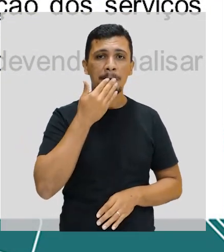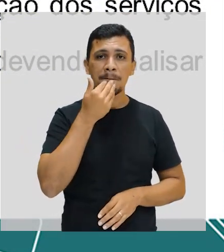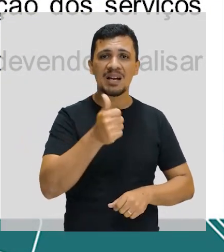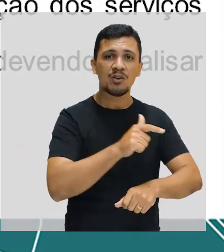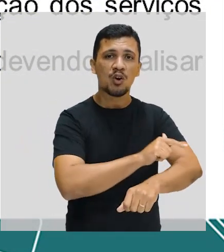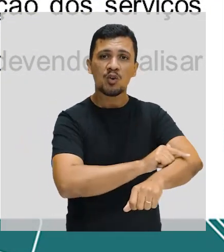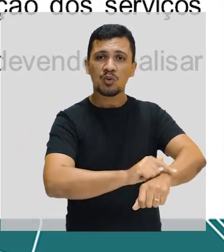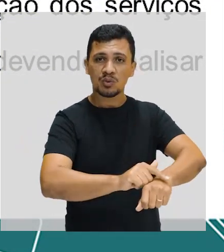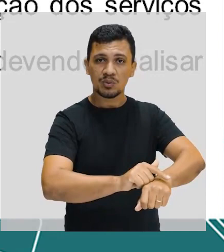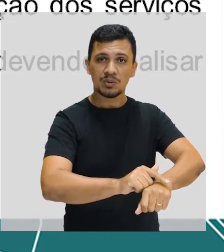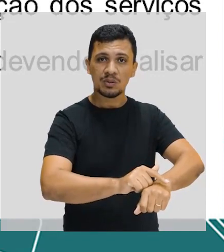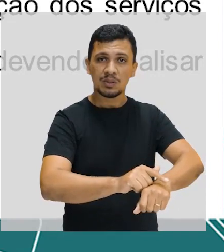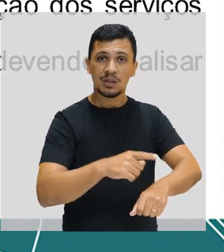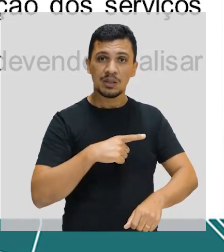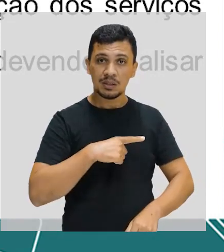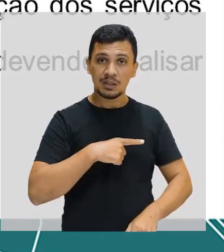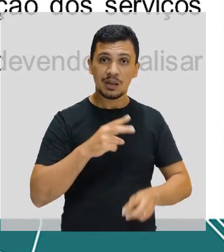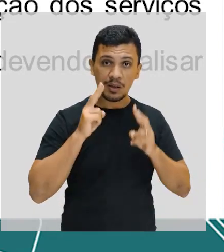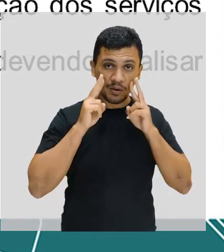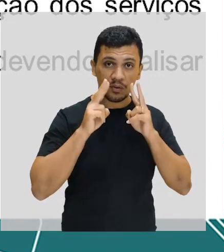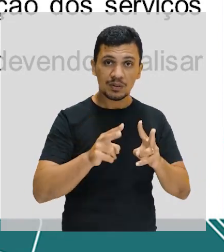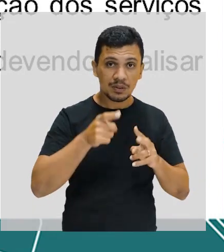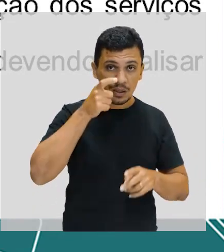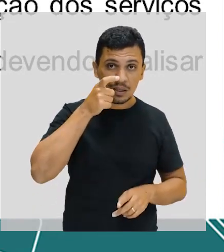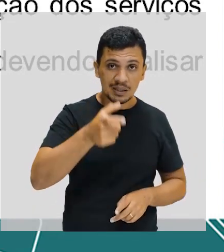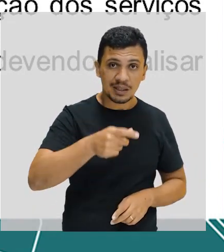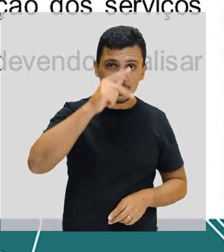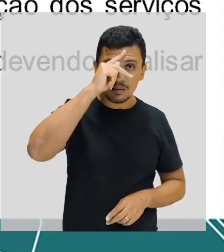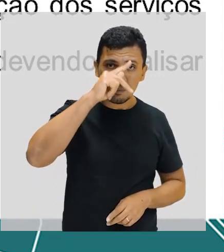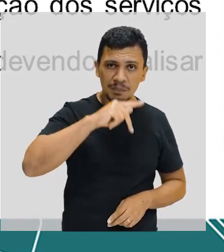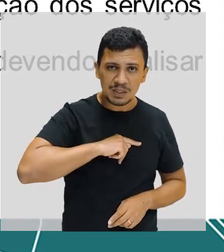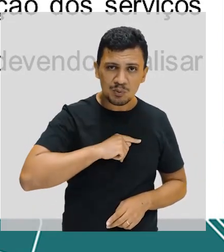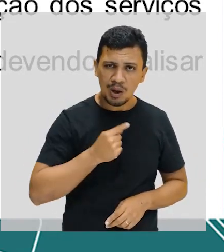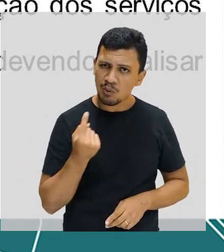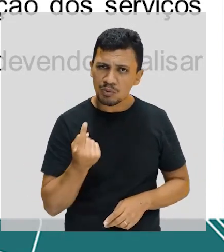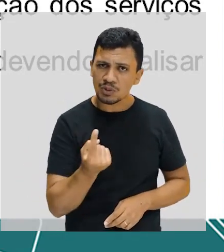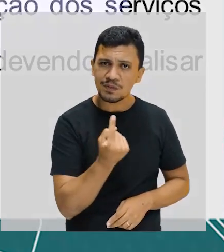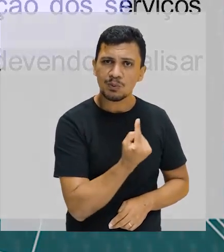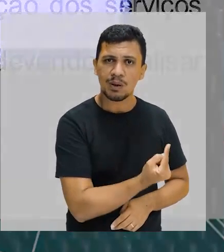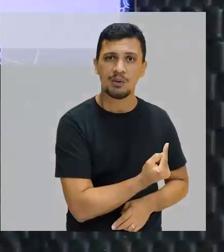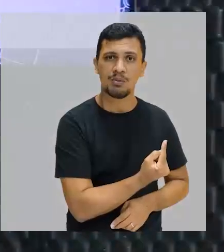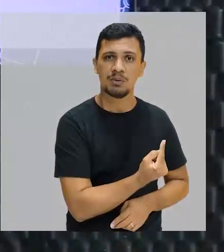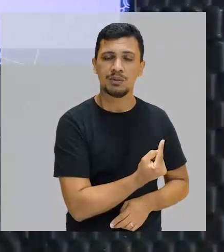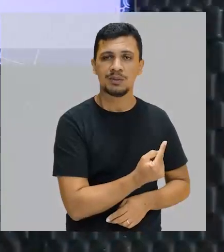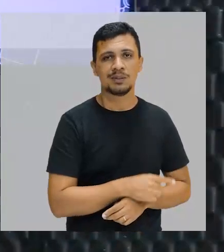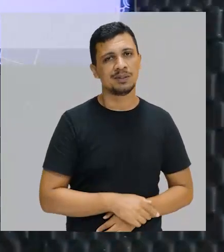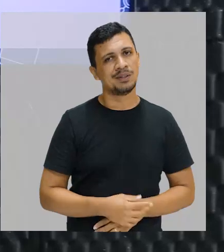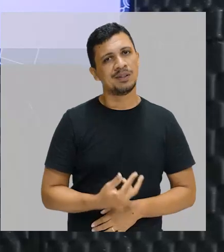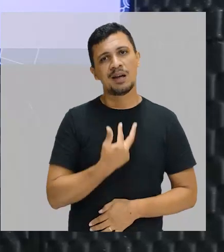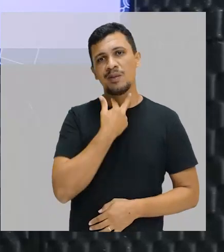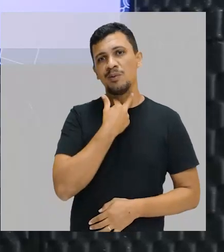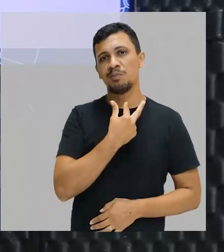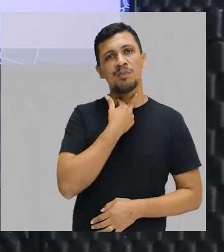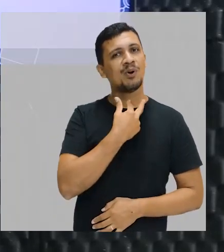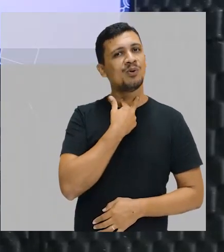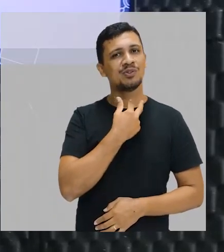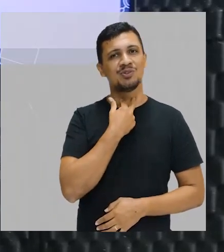vista o interesse, olha, mais uma vez aqui, pessoal, singular, individual. Meus amores, não pode ser